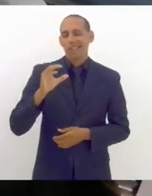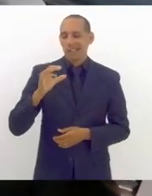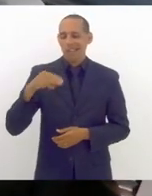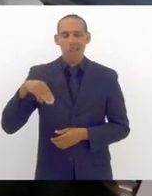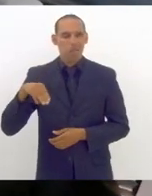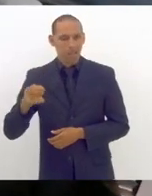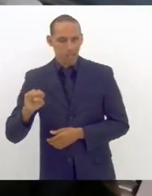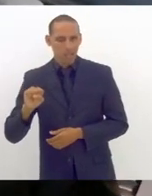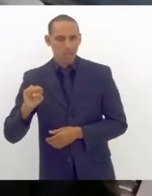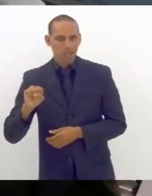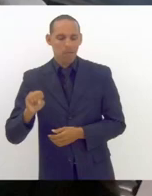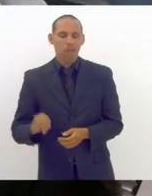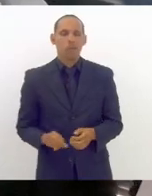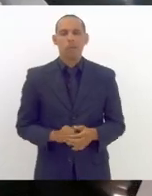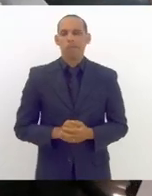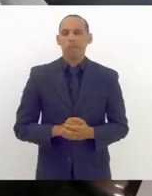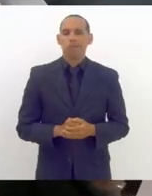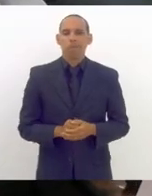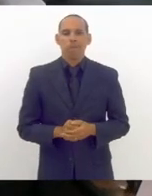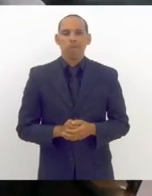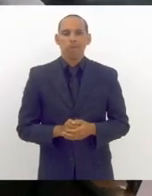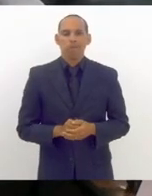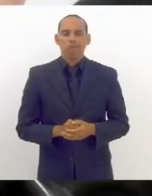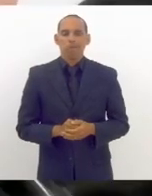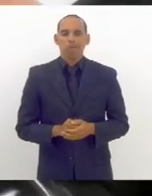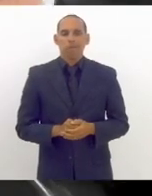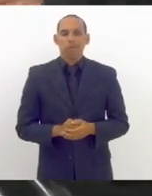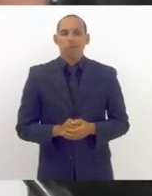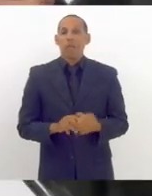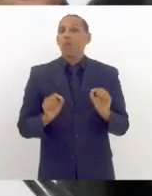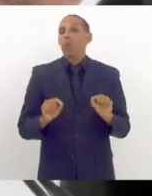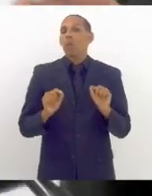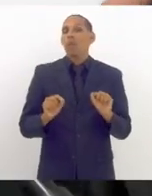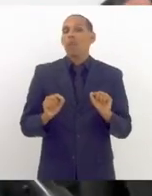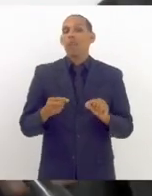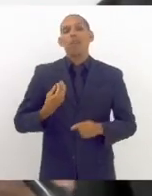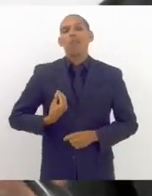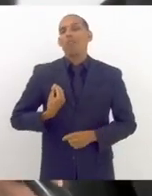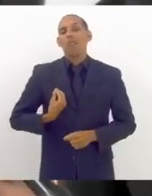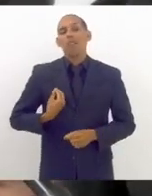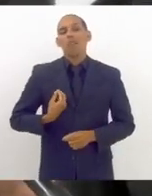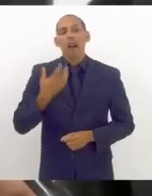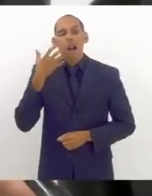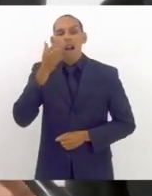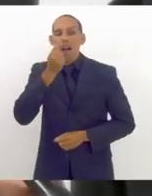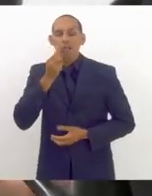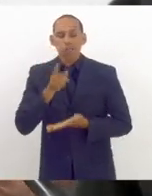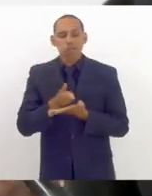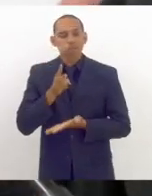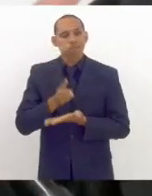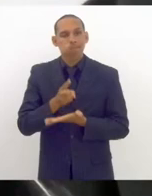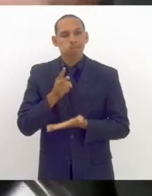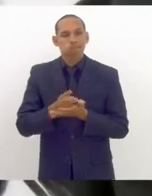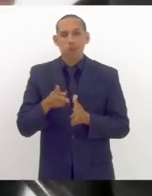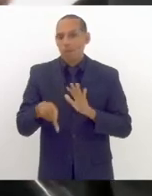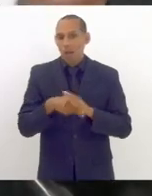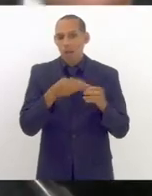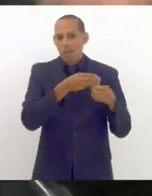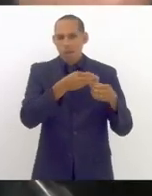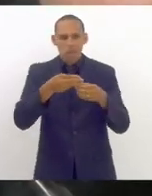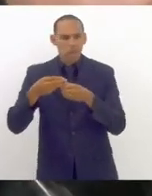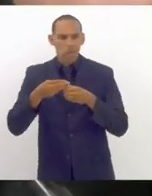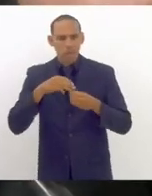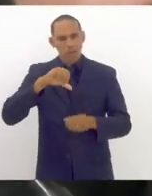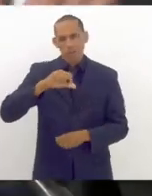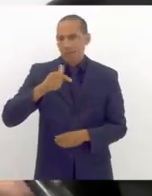ICMS é questão de sobrevivência dos Municípios todos os